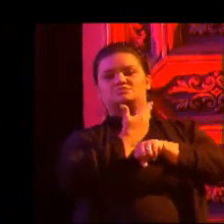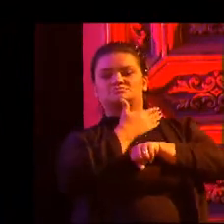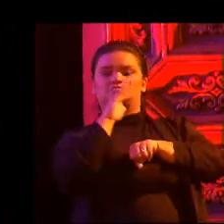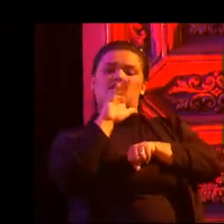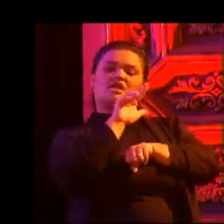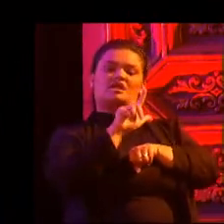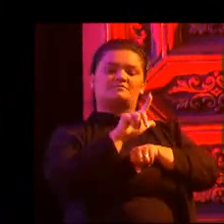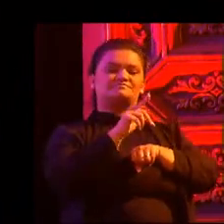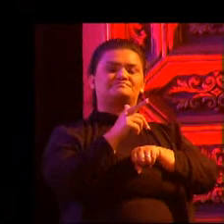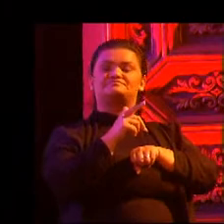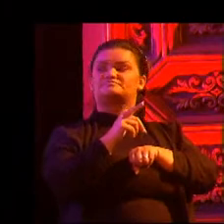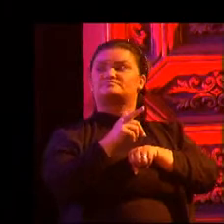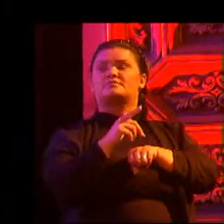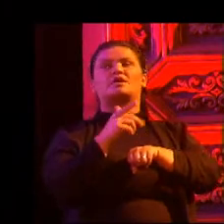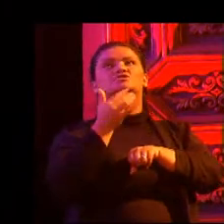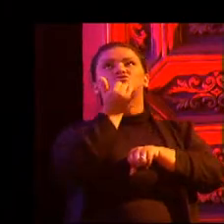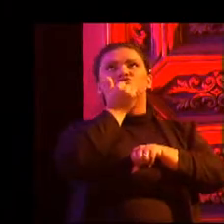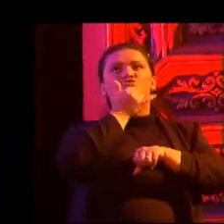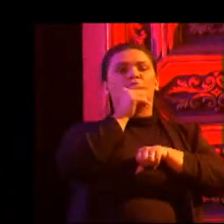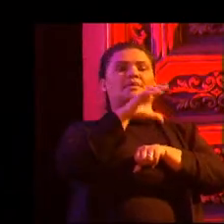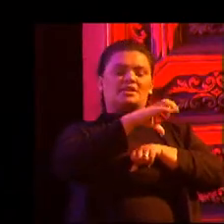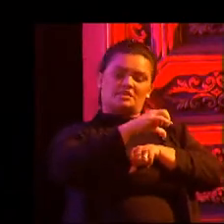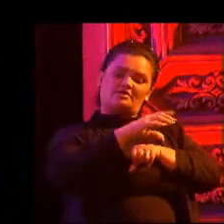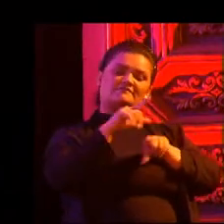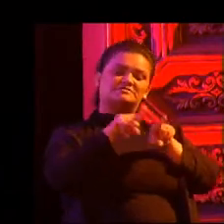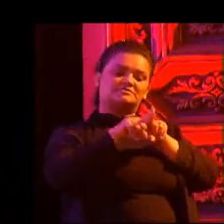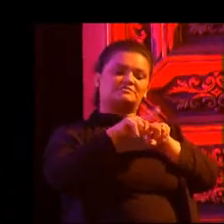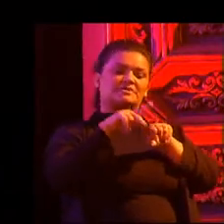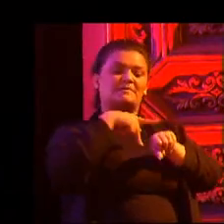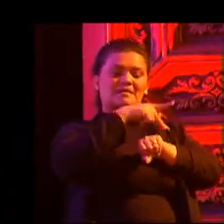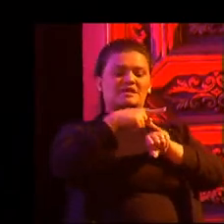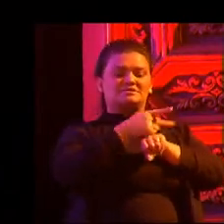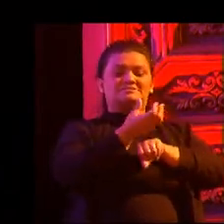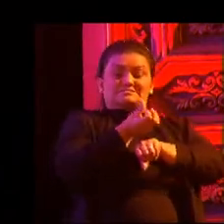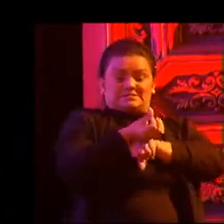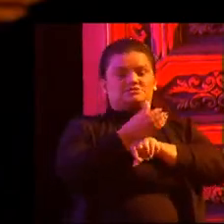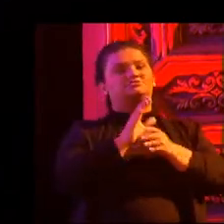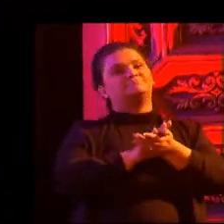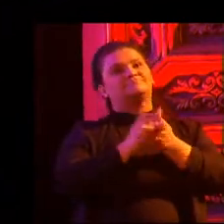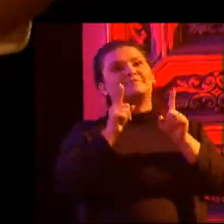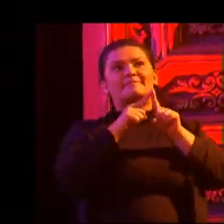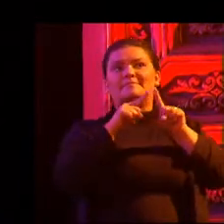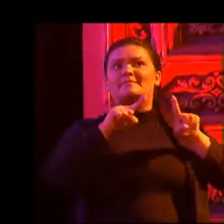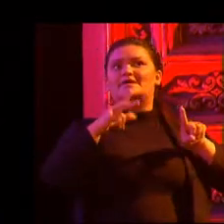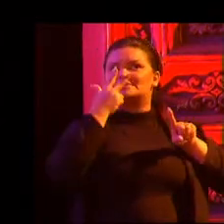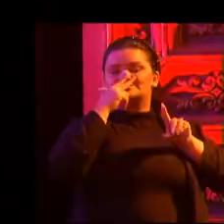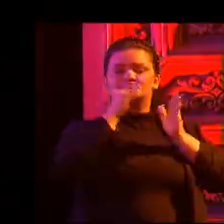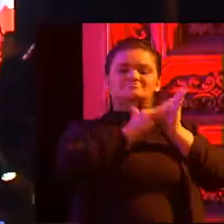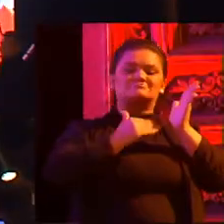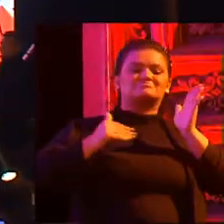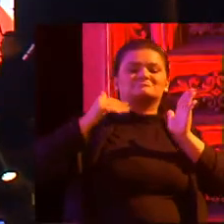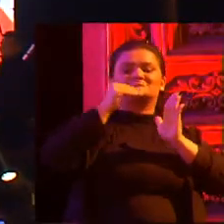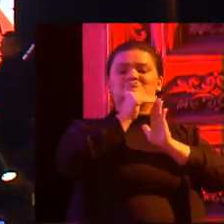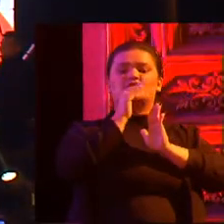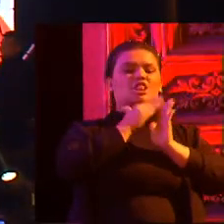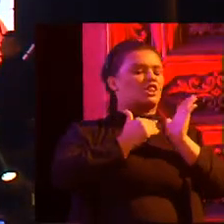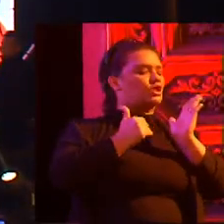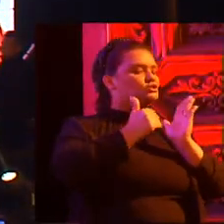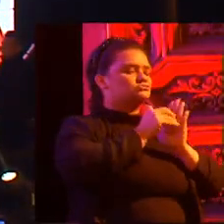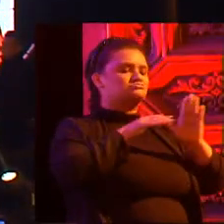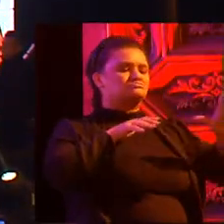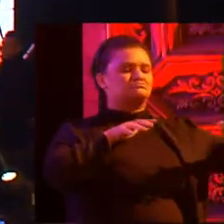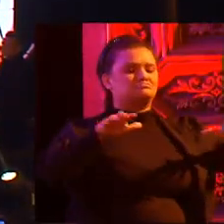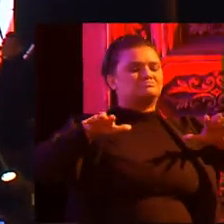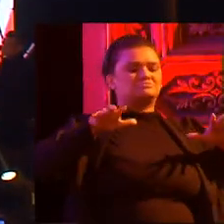mais, como é que é? São 9 estados brasileiros e 6 países da América do Sul. Ou seja, é a América Latina chegando por todos os lados, não é isso?